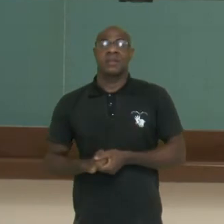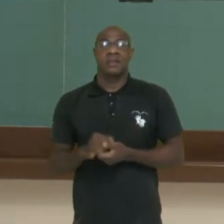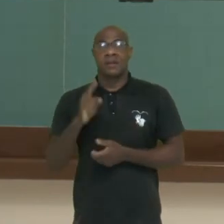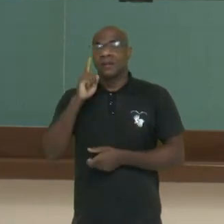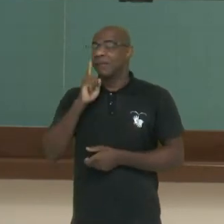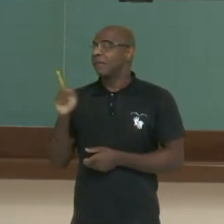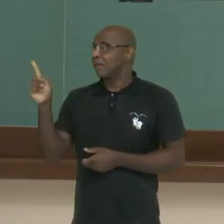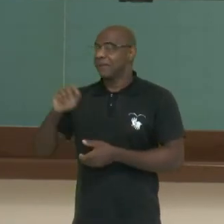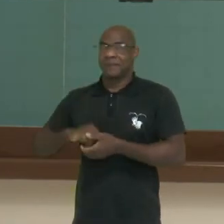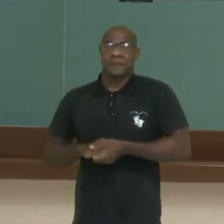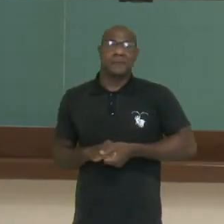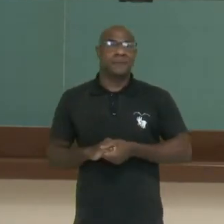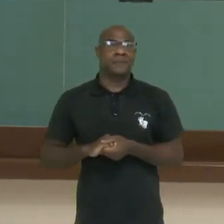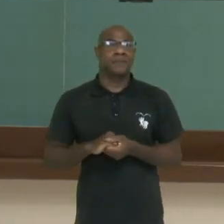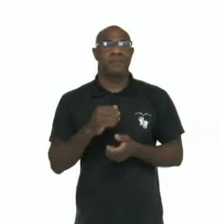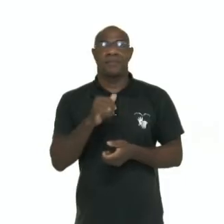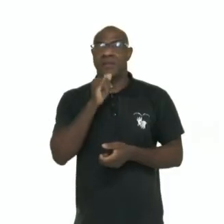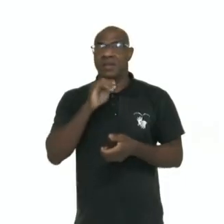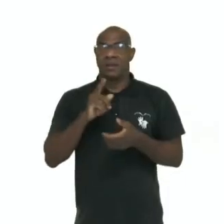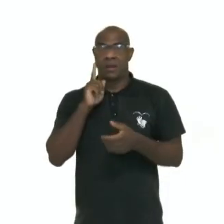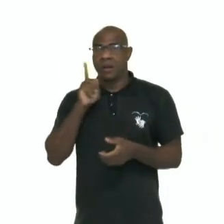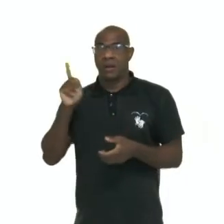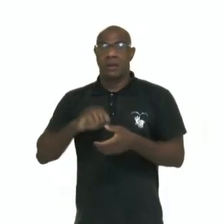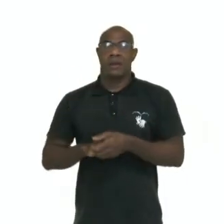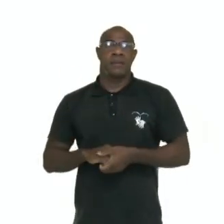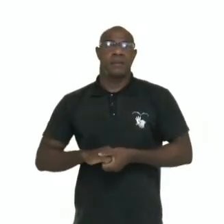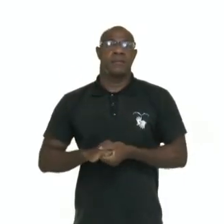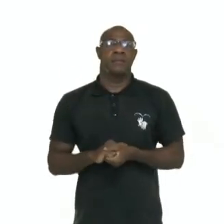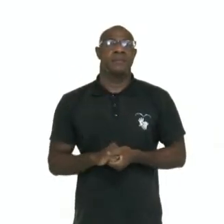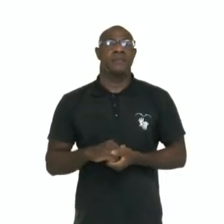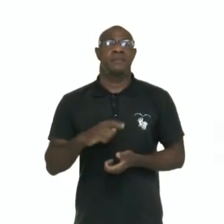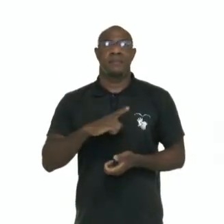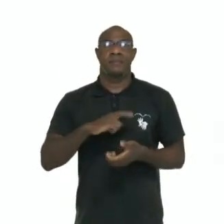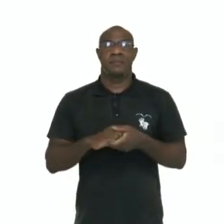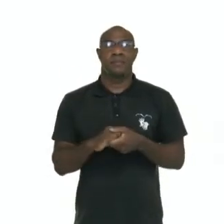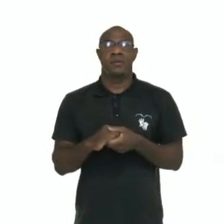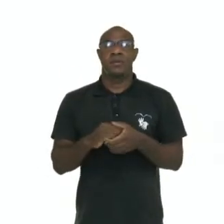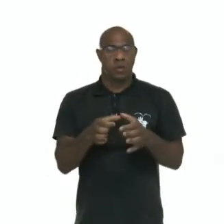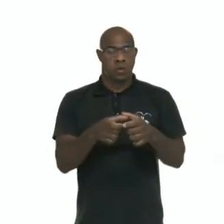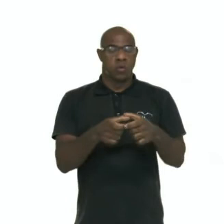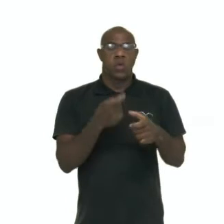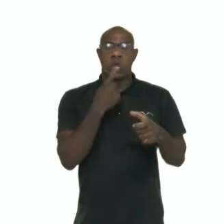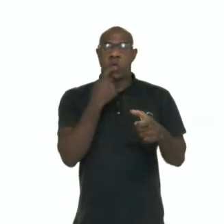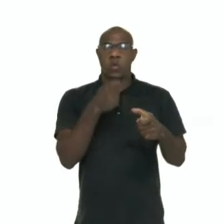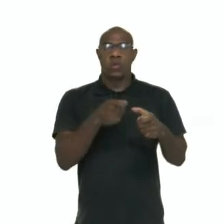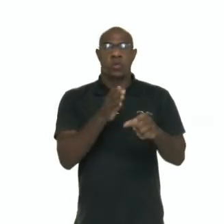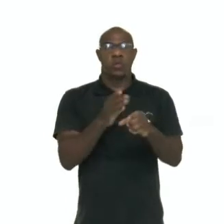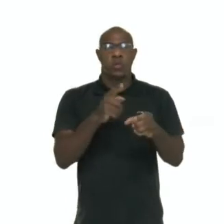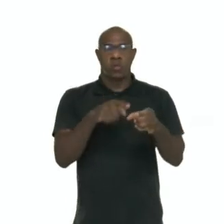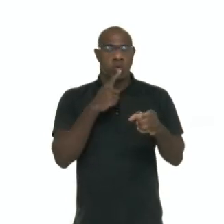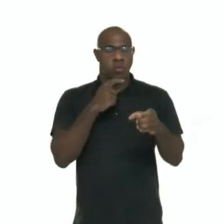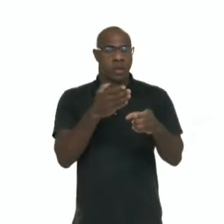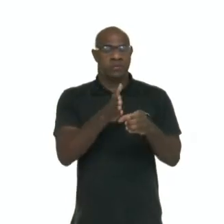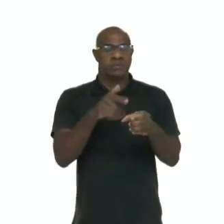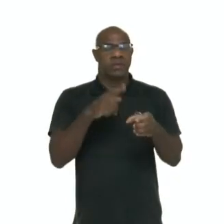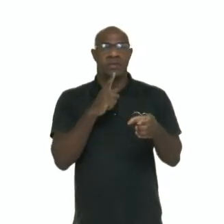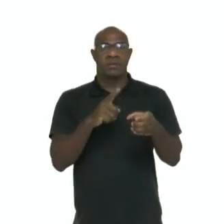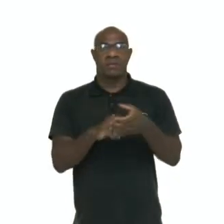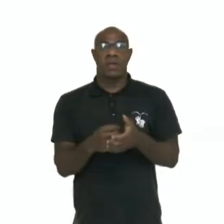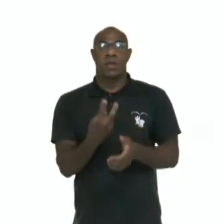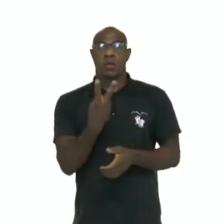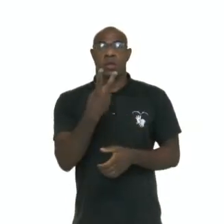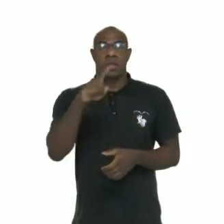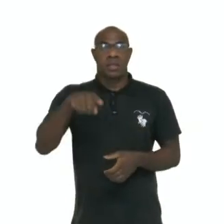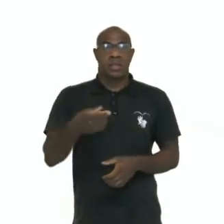representa o dobro, né? Olha lá. Então, veja bem. Então, o tomate custa R$ 2,67. Se a gente multiplicar por